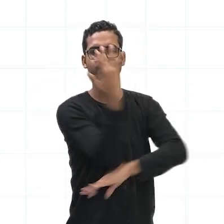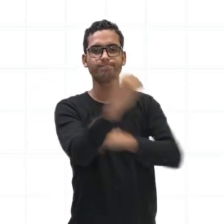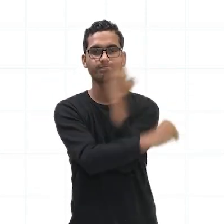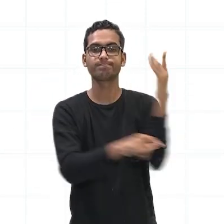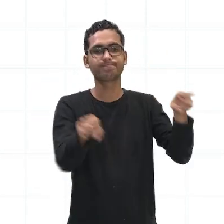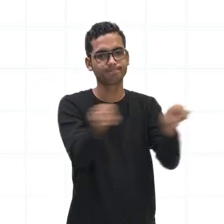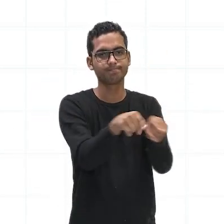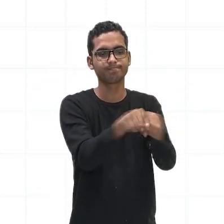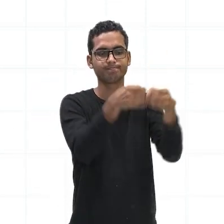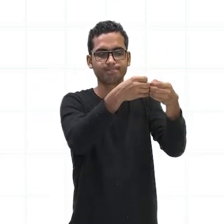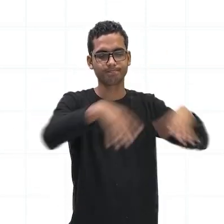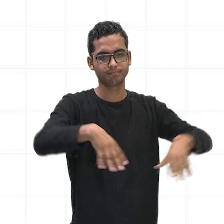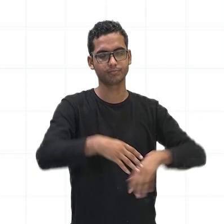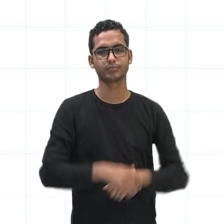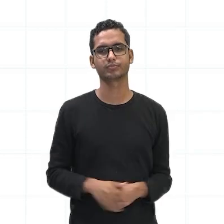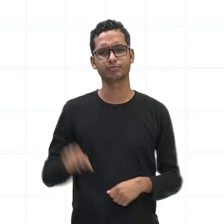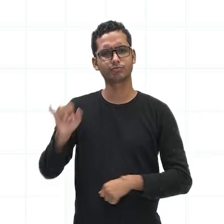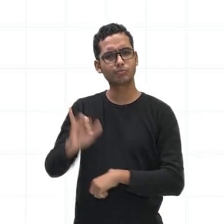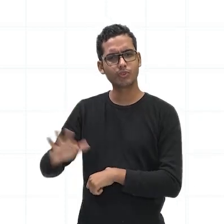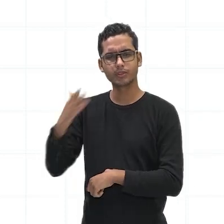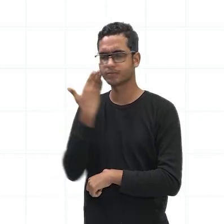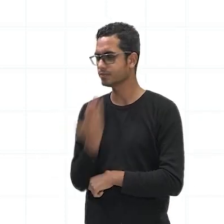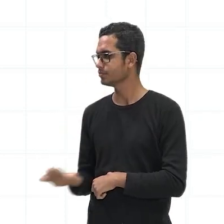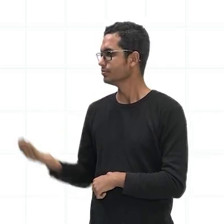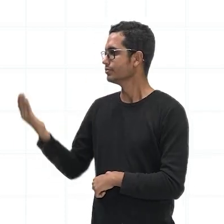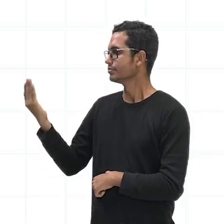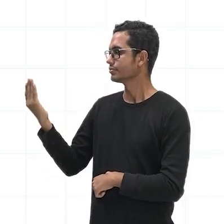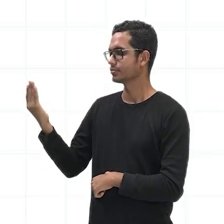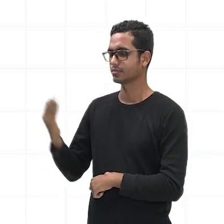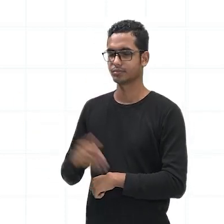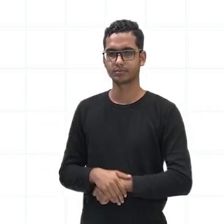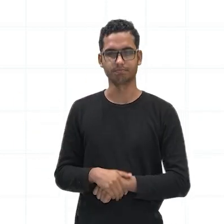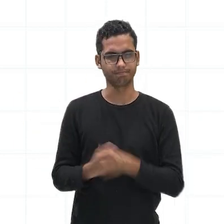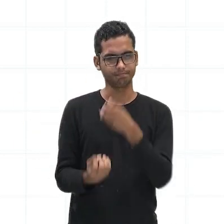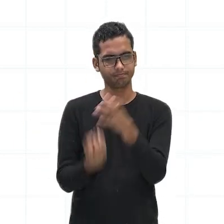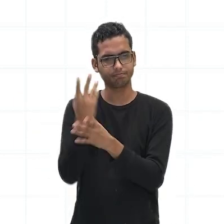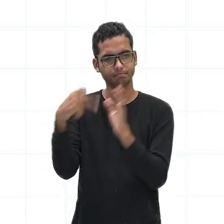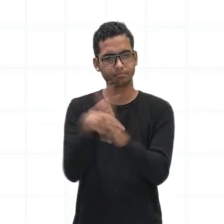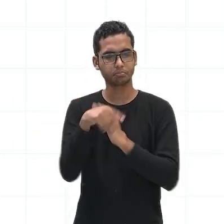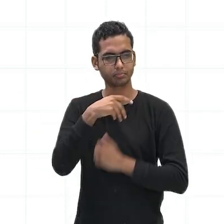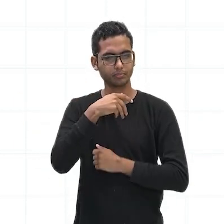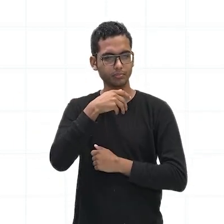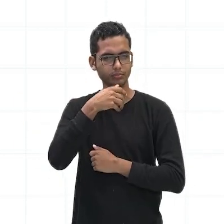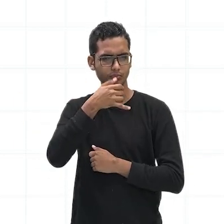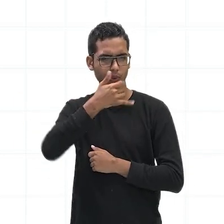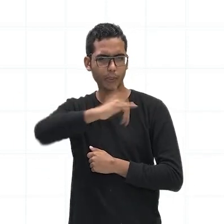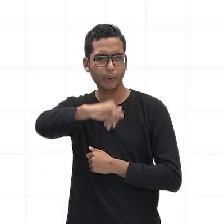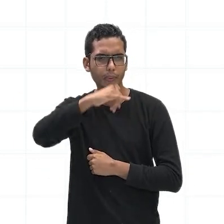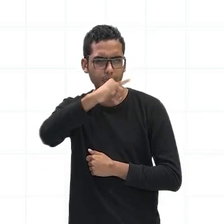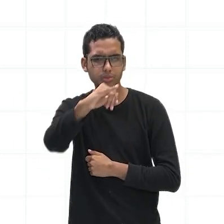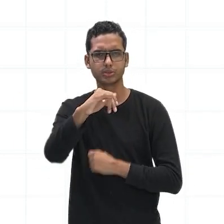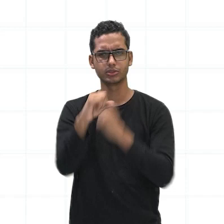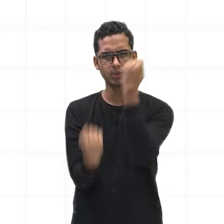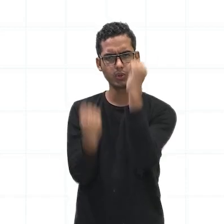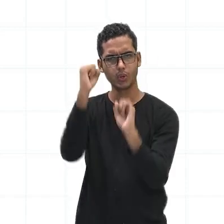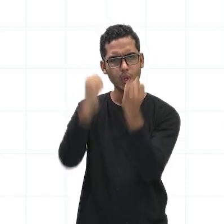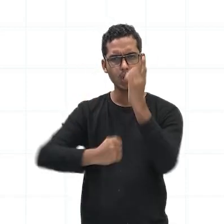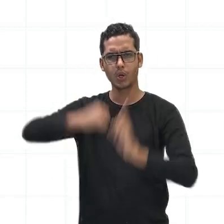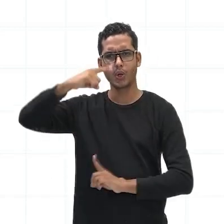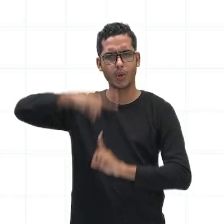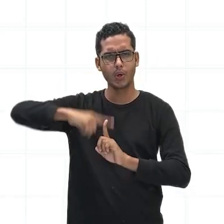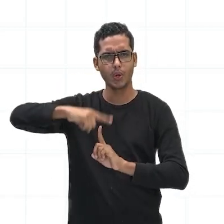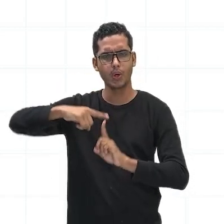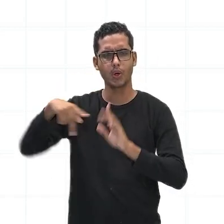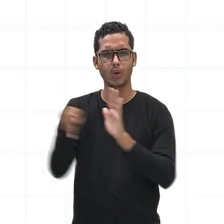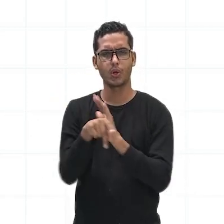nessa imagem, nós temos aí uma usina, né, geradora de energia, e você observa que nessas chaminés